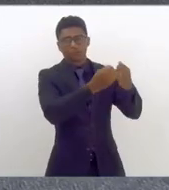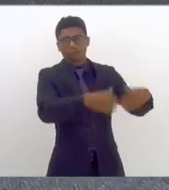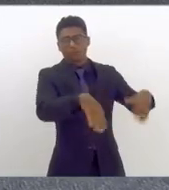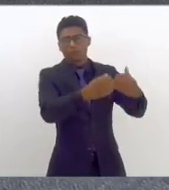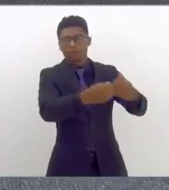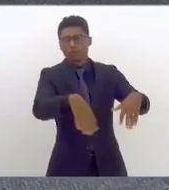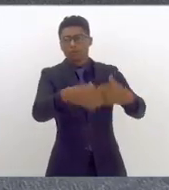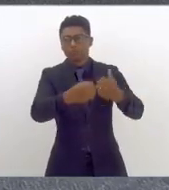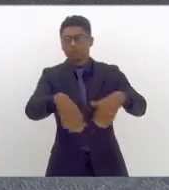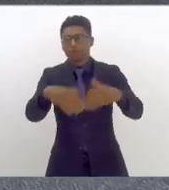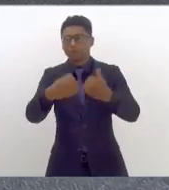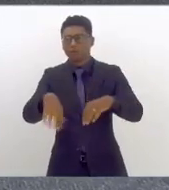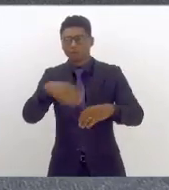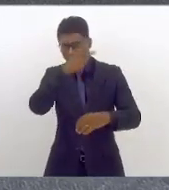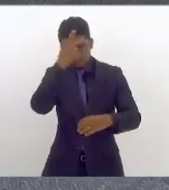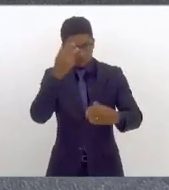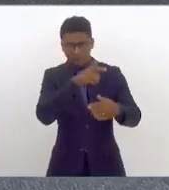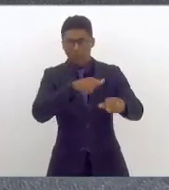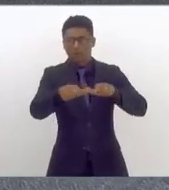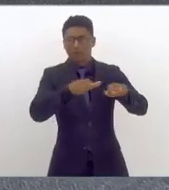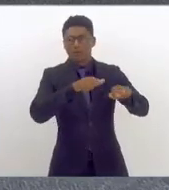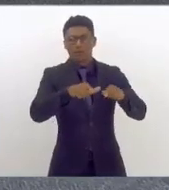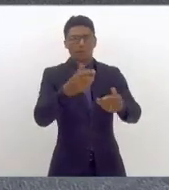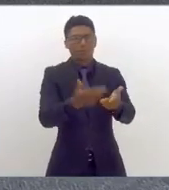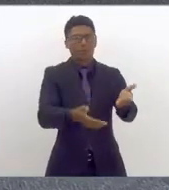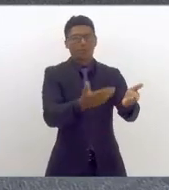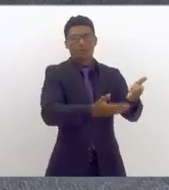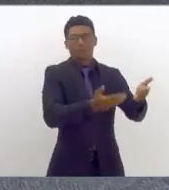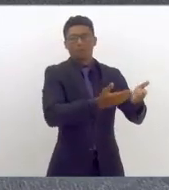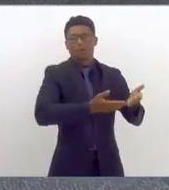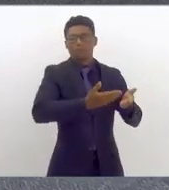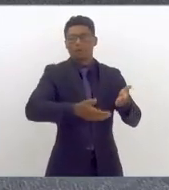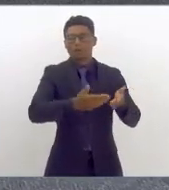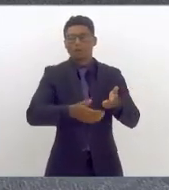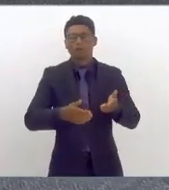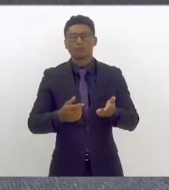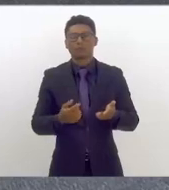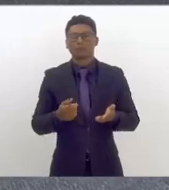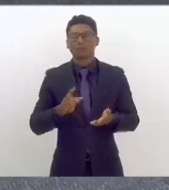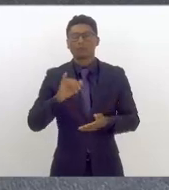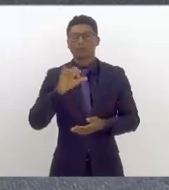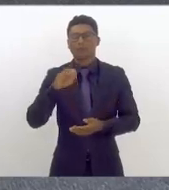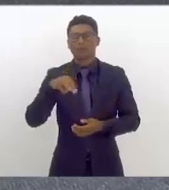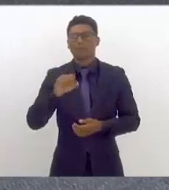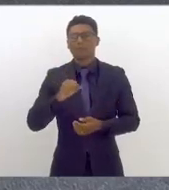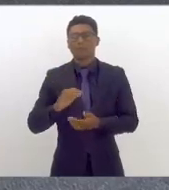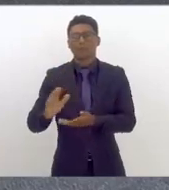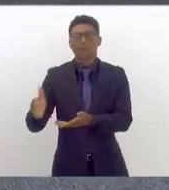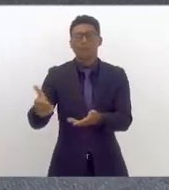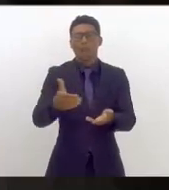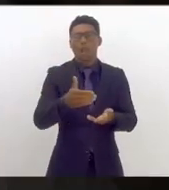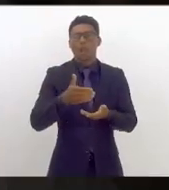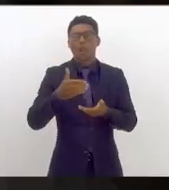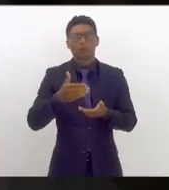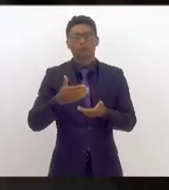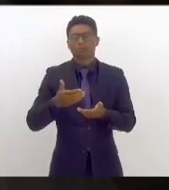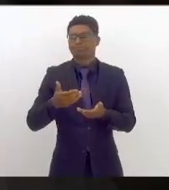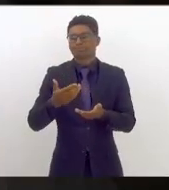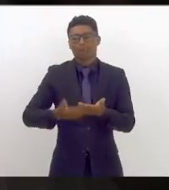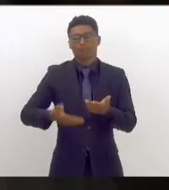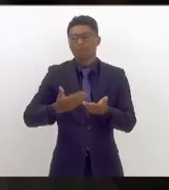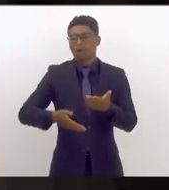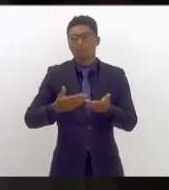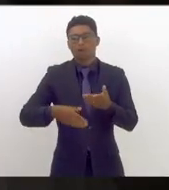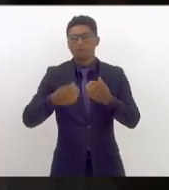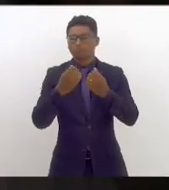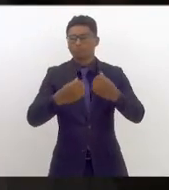e dizimou parcelas robustas de arrecadação de ICMS no Estado. Deputado Valdeque